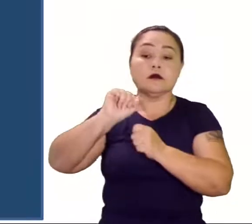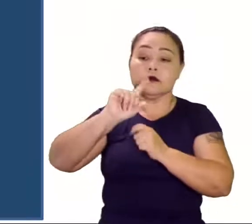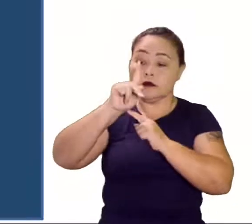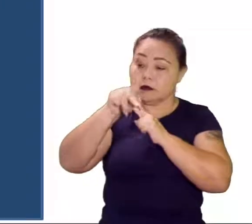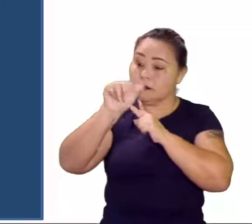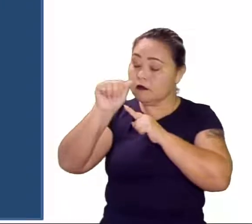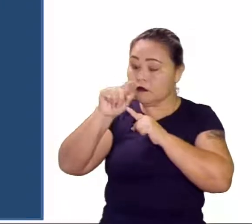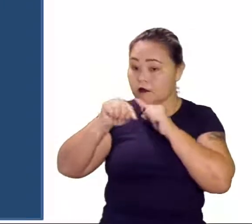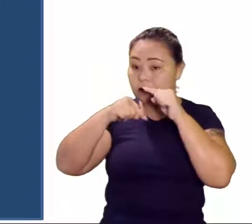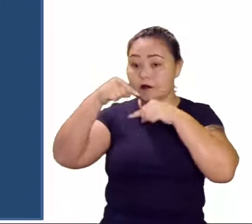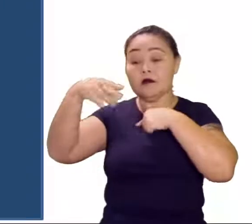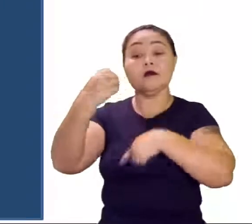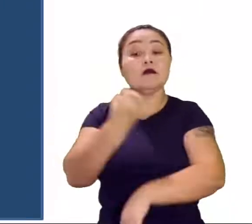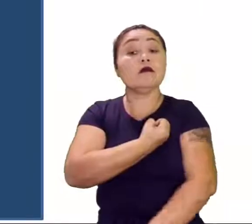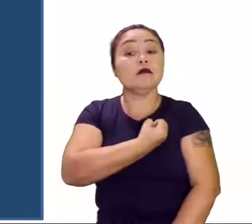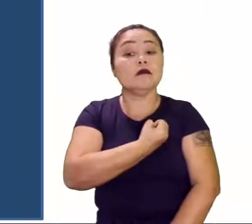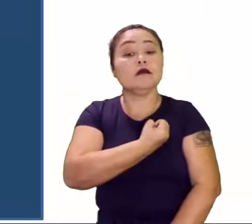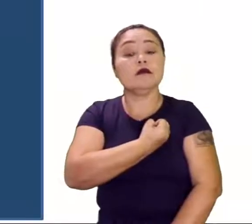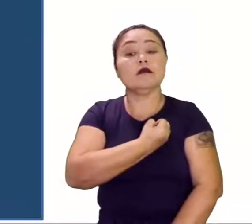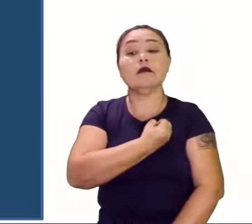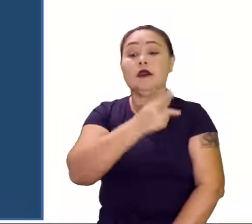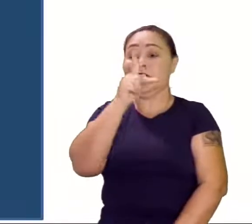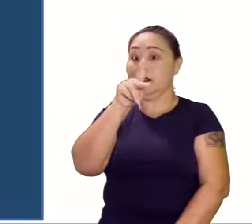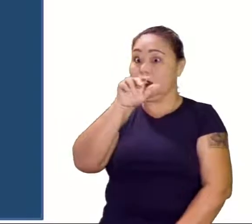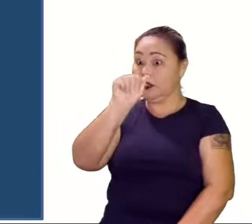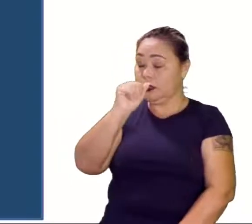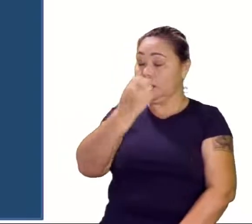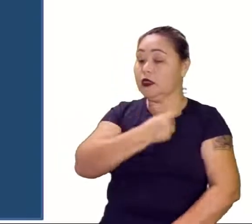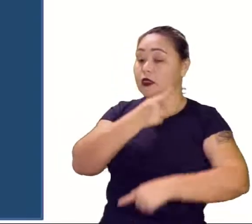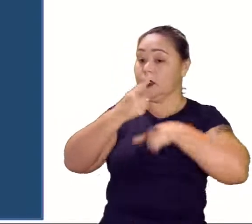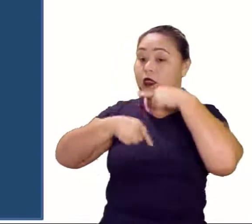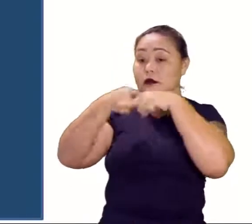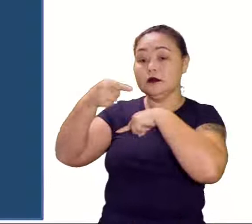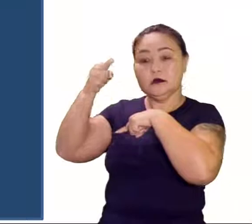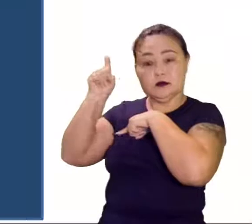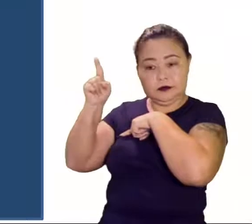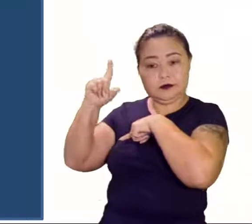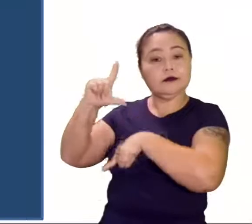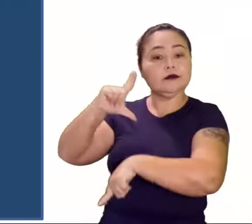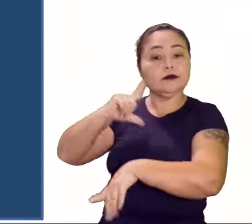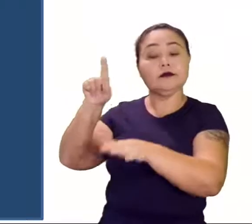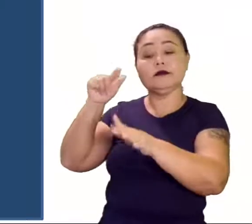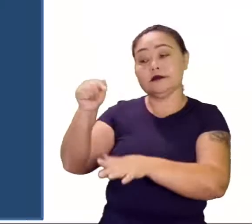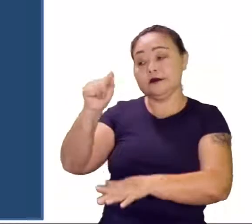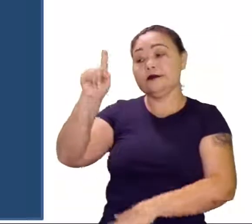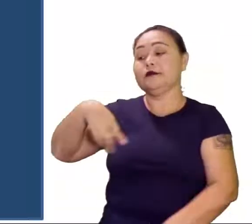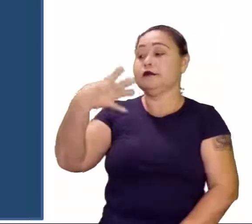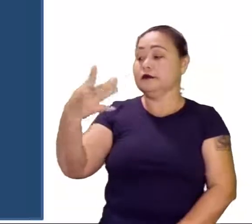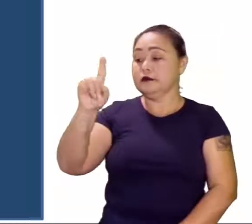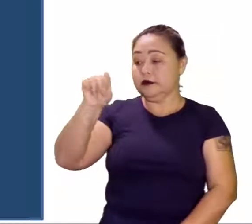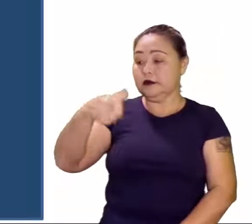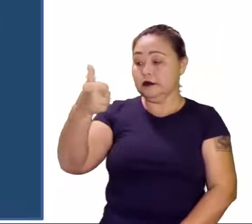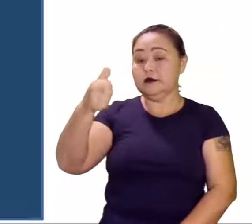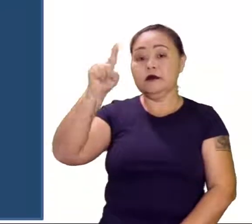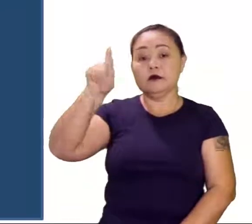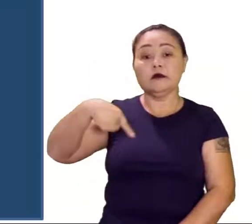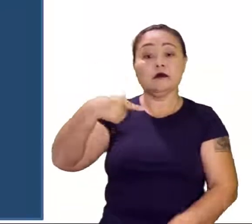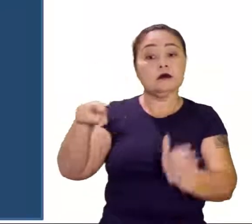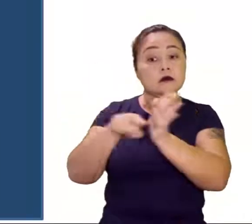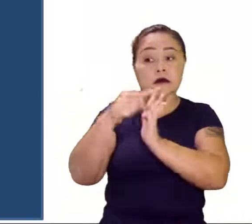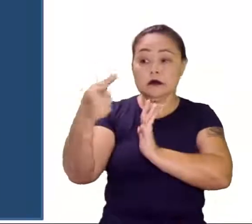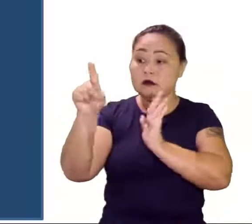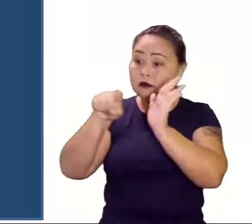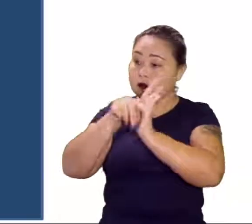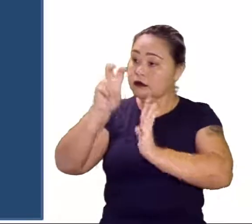progressão aritmética. Na progressão aritmética abaixo, que nós temos 7, 4, 1,